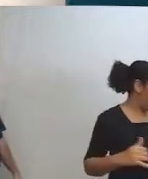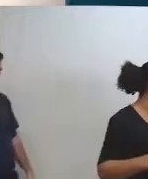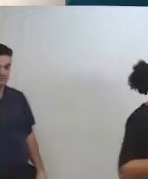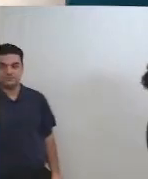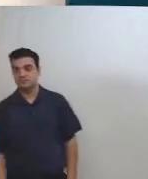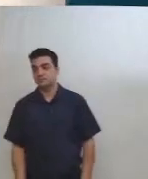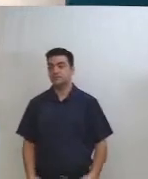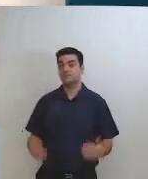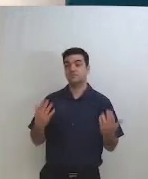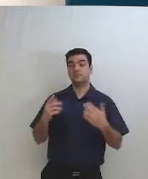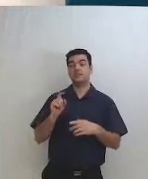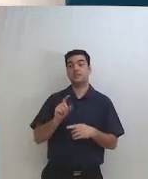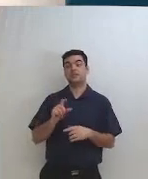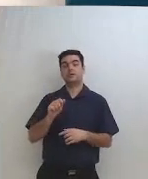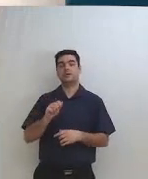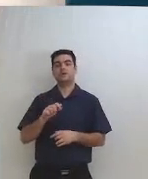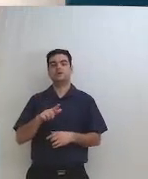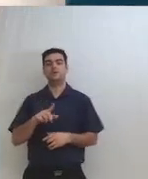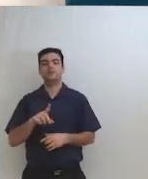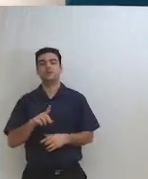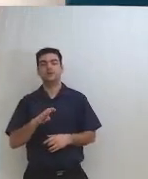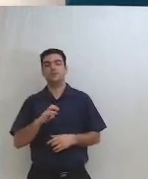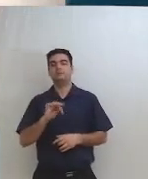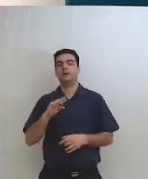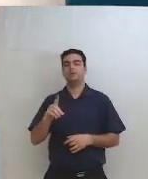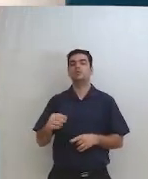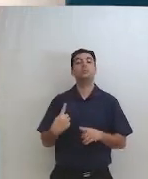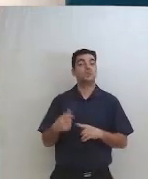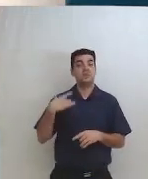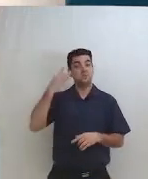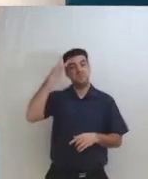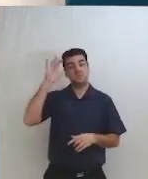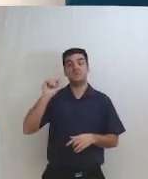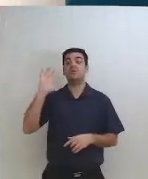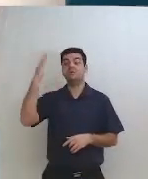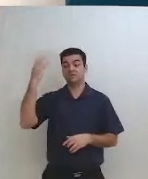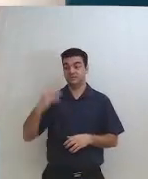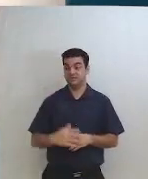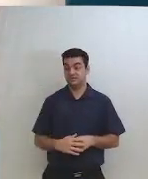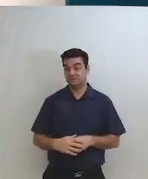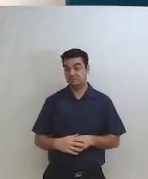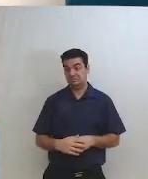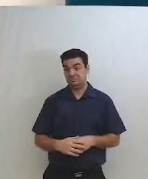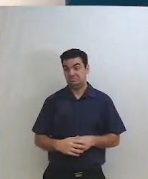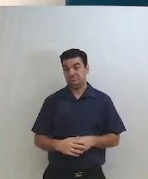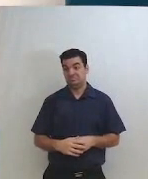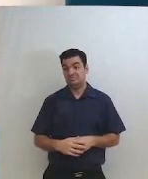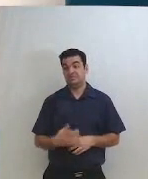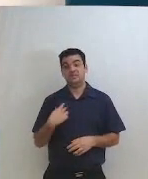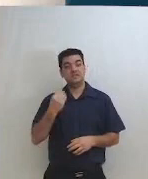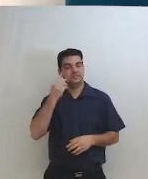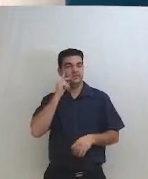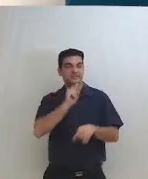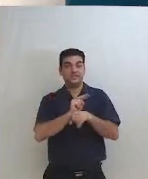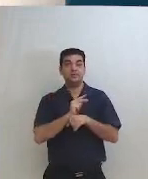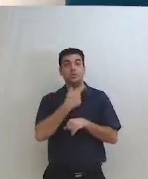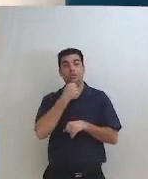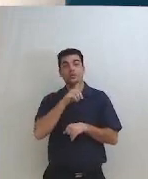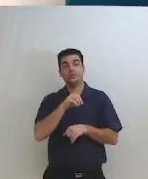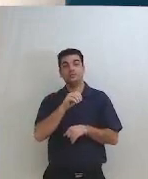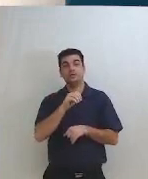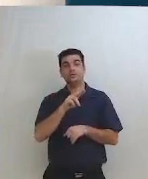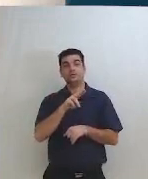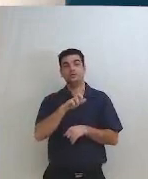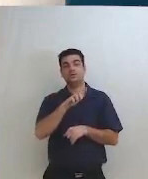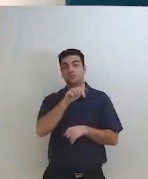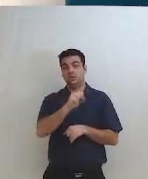Ademal. Ademal sequer sabia dos fatos, da intenção de se defender lá do Douglas. O Douglas teve